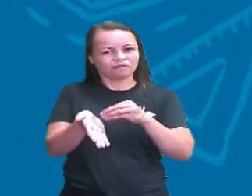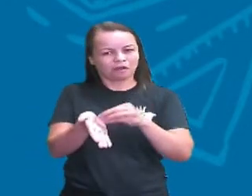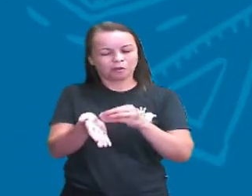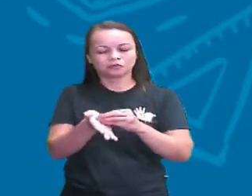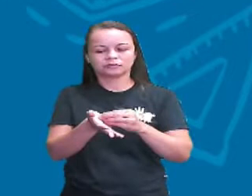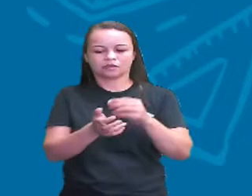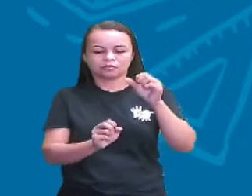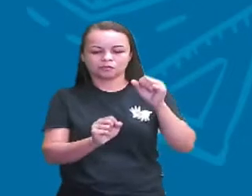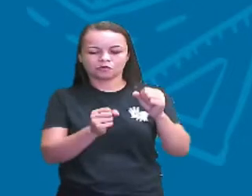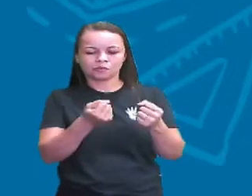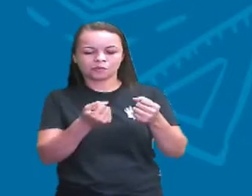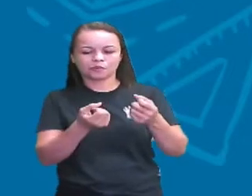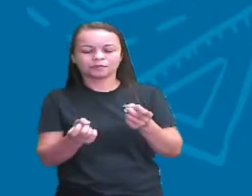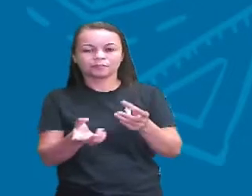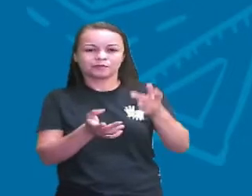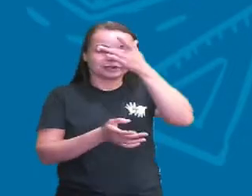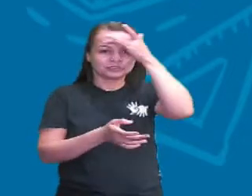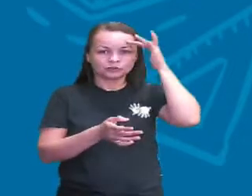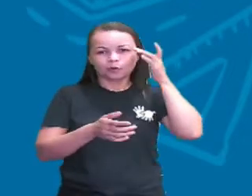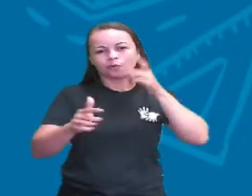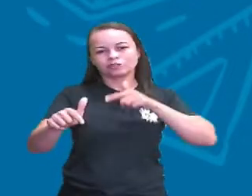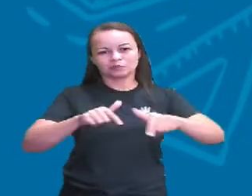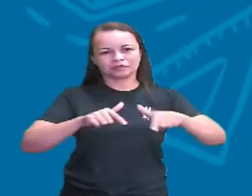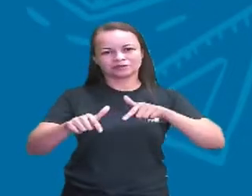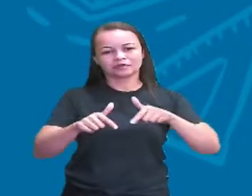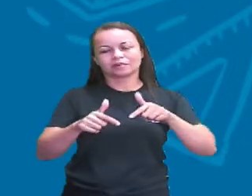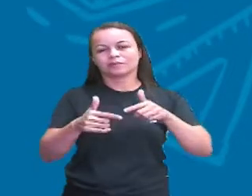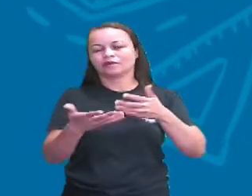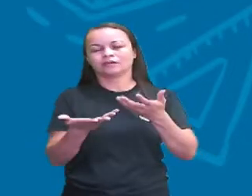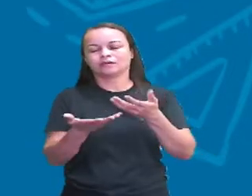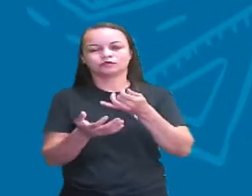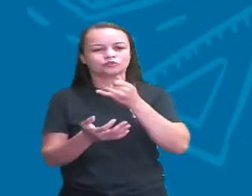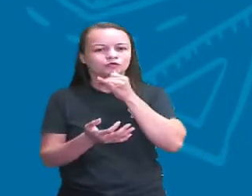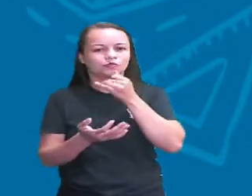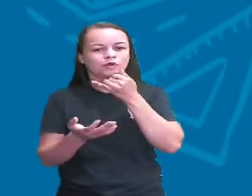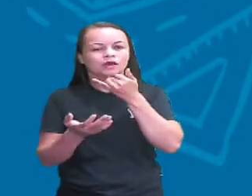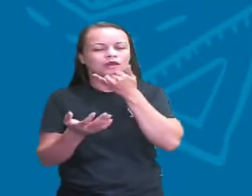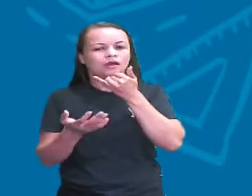para vocês, faltava gente na Europa para comprar esses produtos.